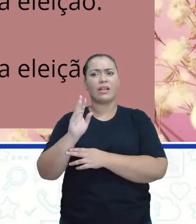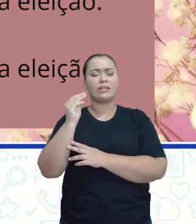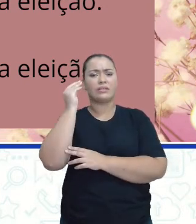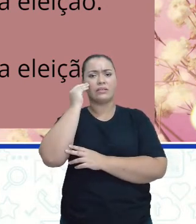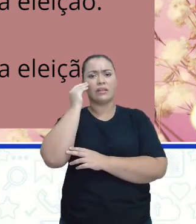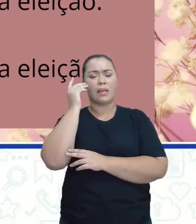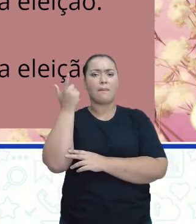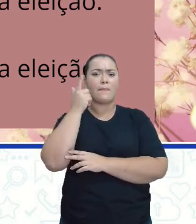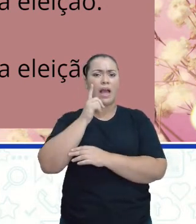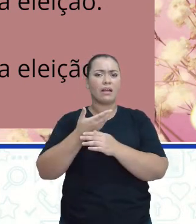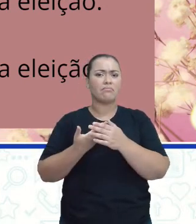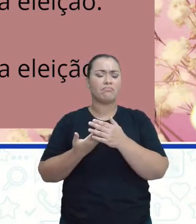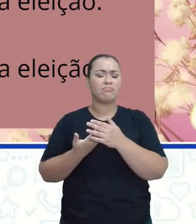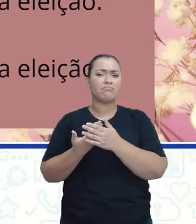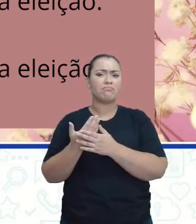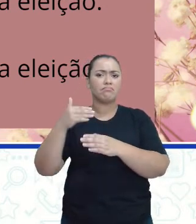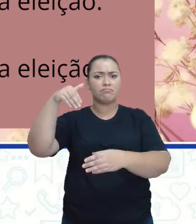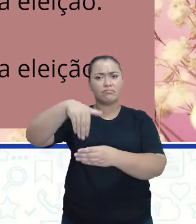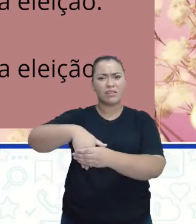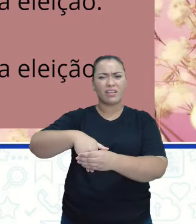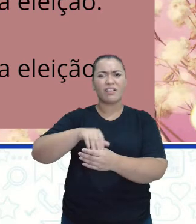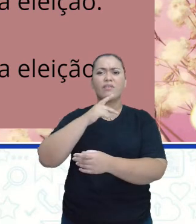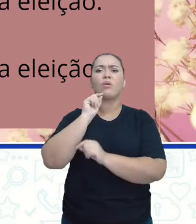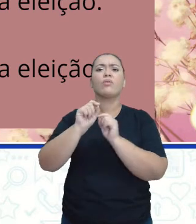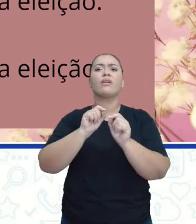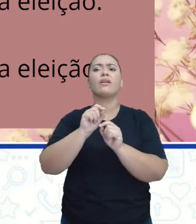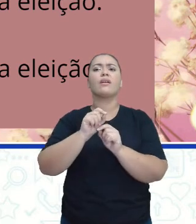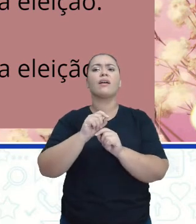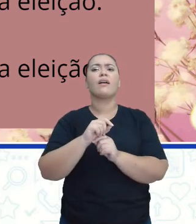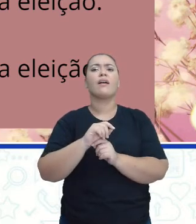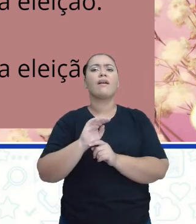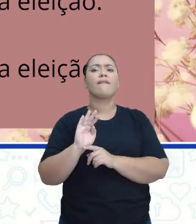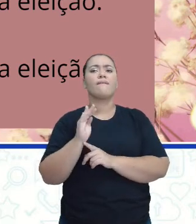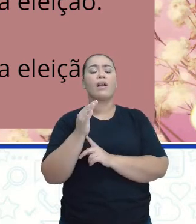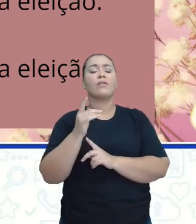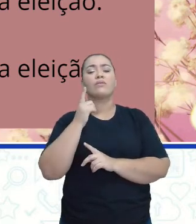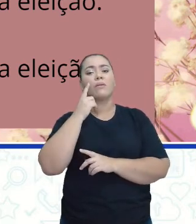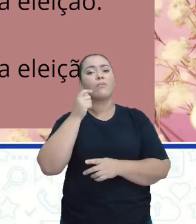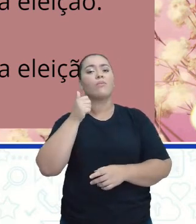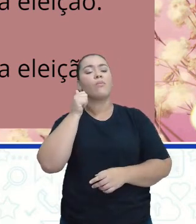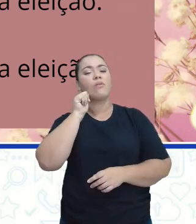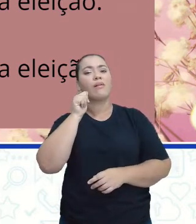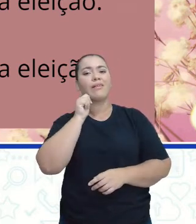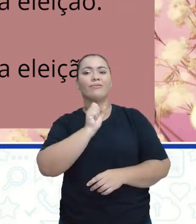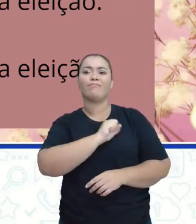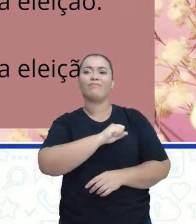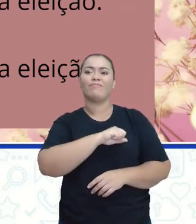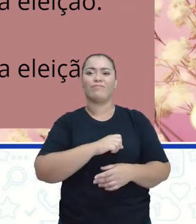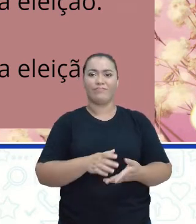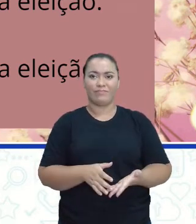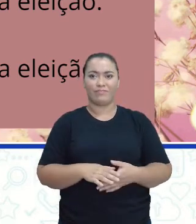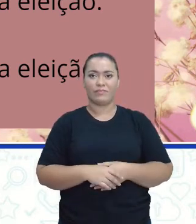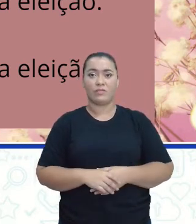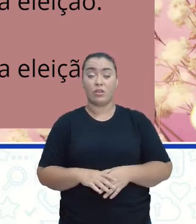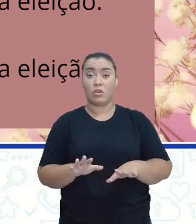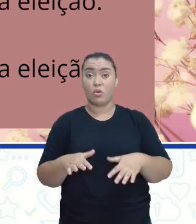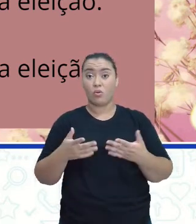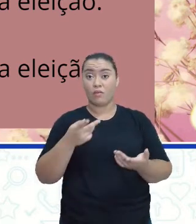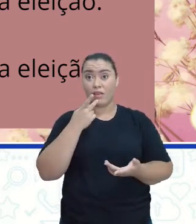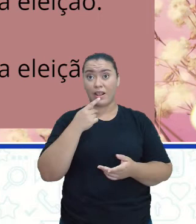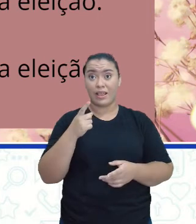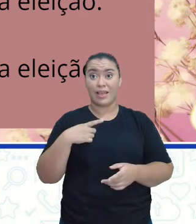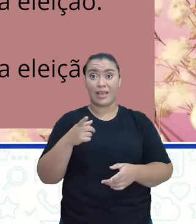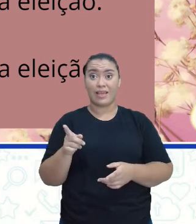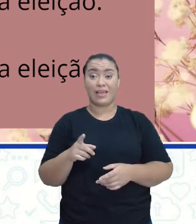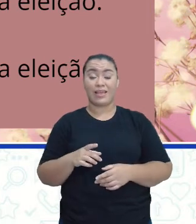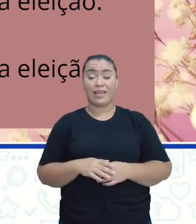a eleição. Aqui, a falsidade se refere a ela ser impostora, né? Mas quando eu digo aquela